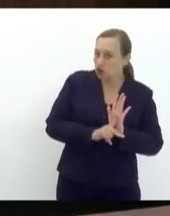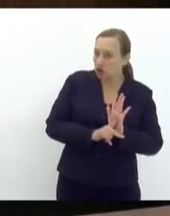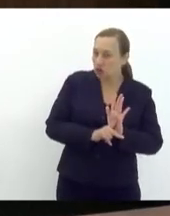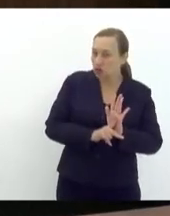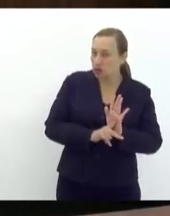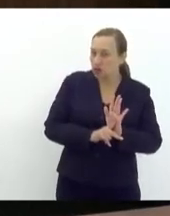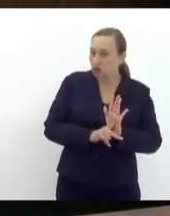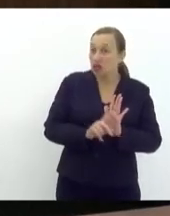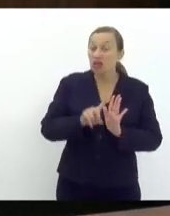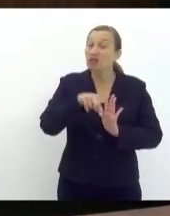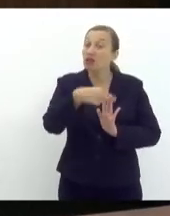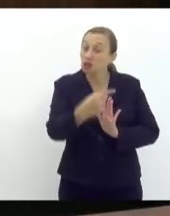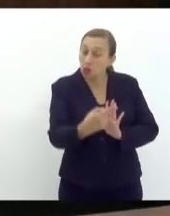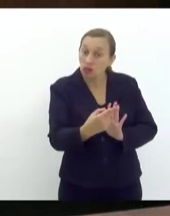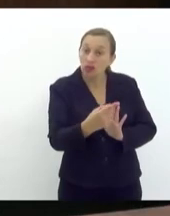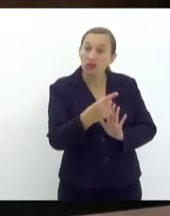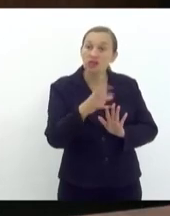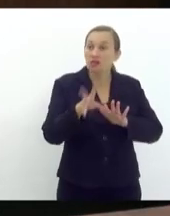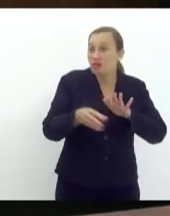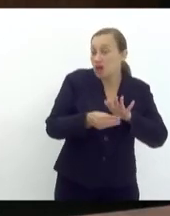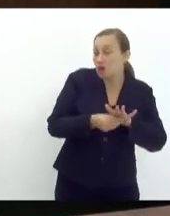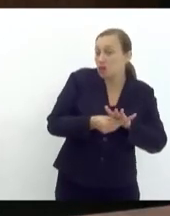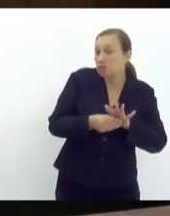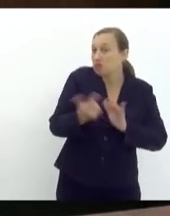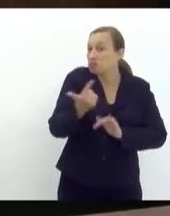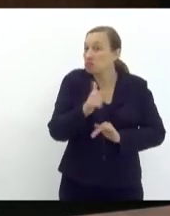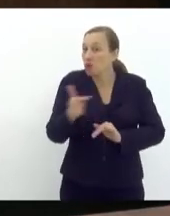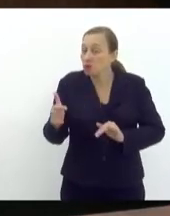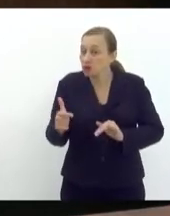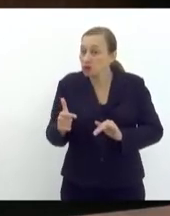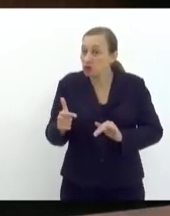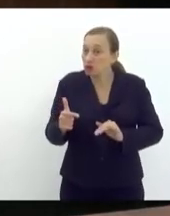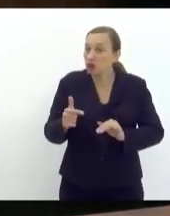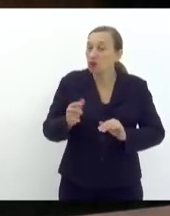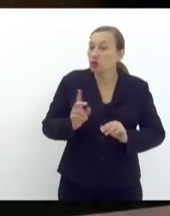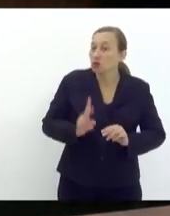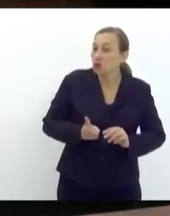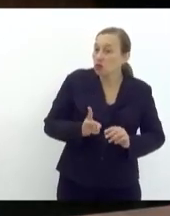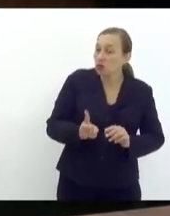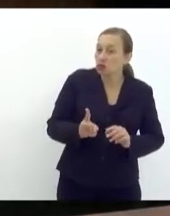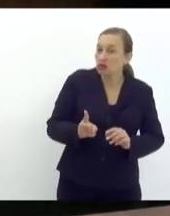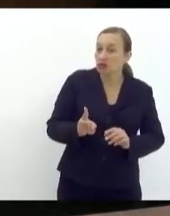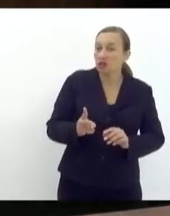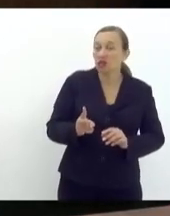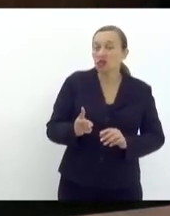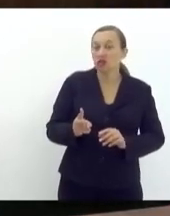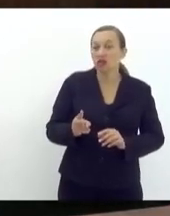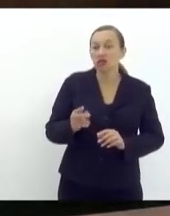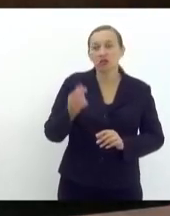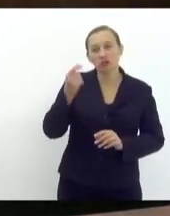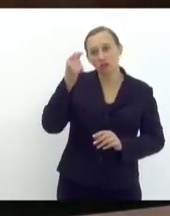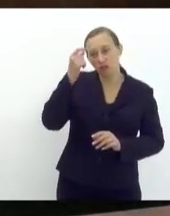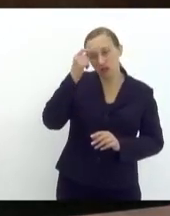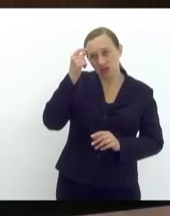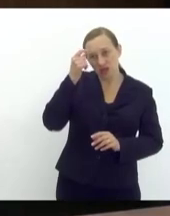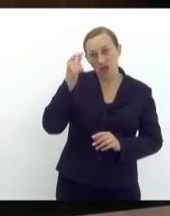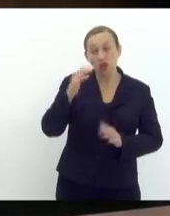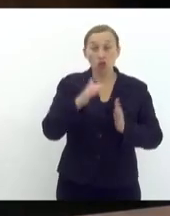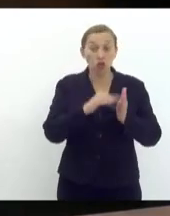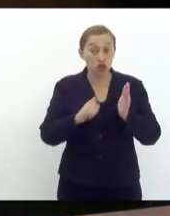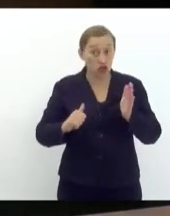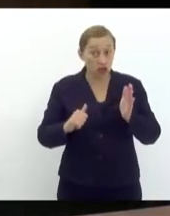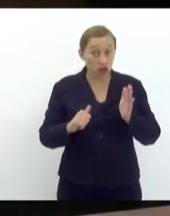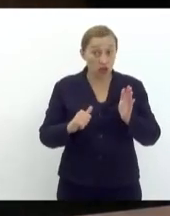tivesse outras emendas como não tem e mantendo minha linha de coerência eu tô retirando as minhas e membros